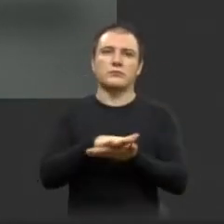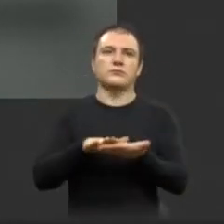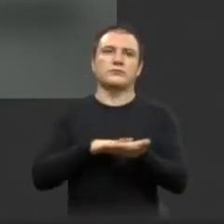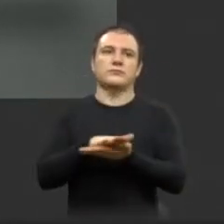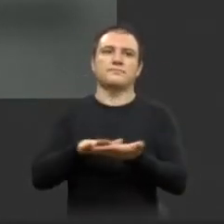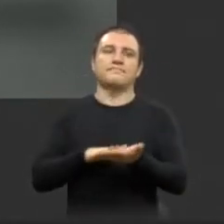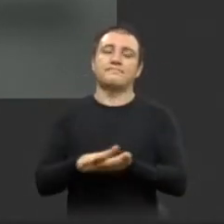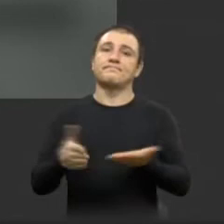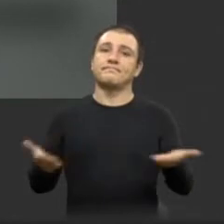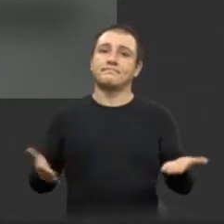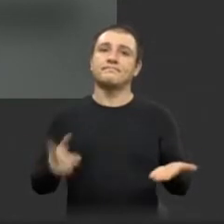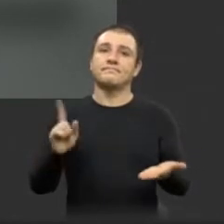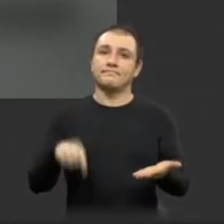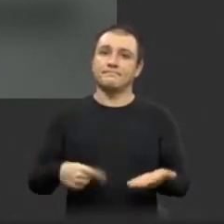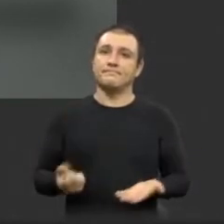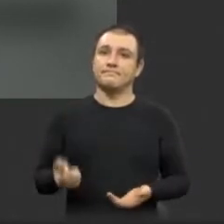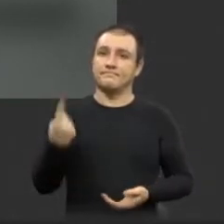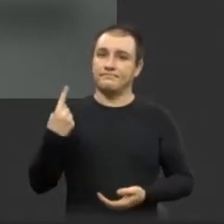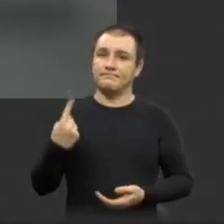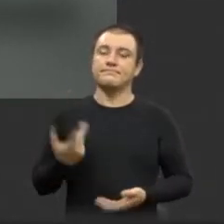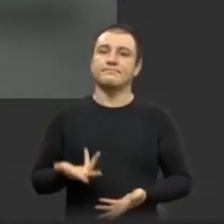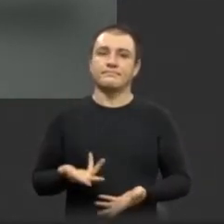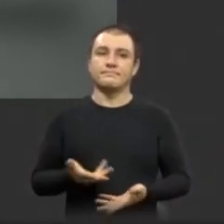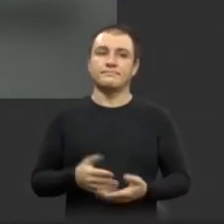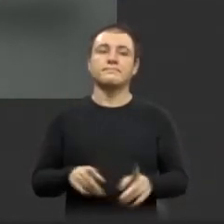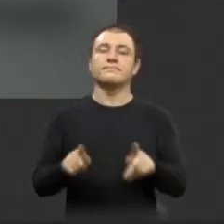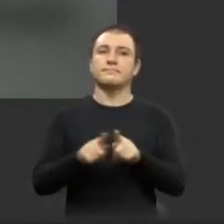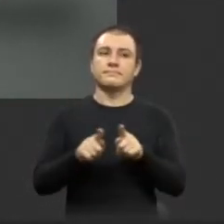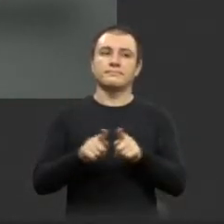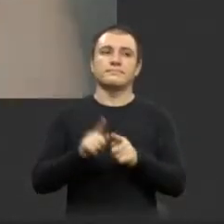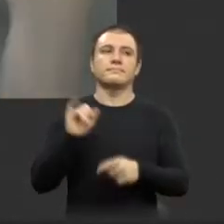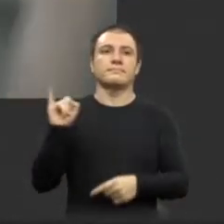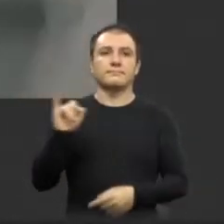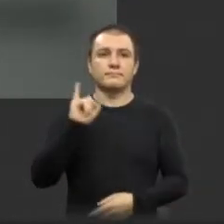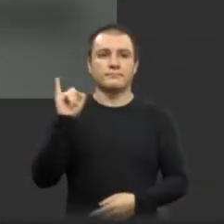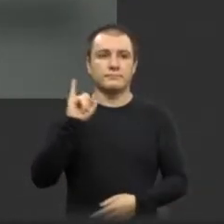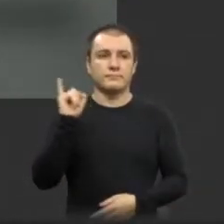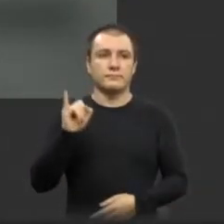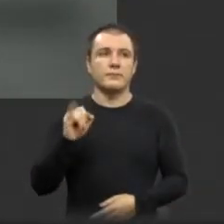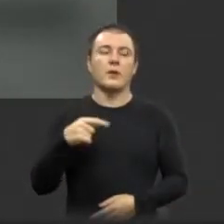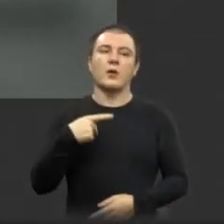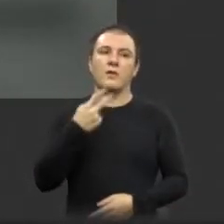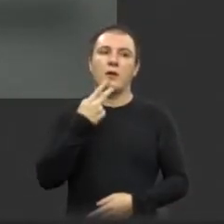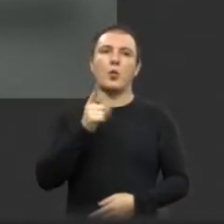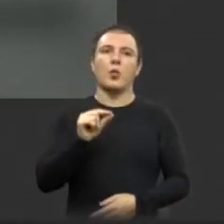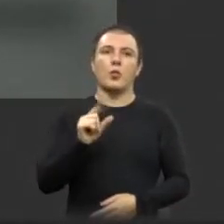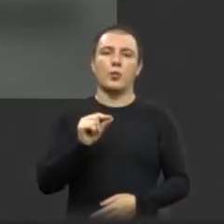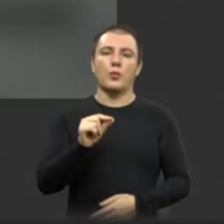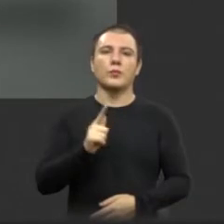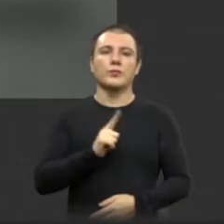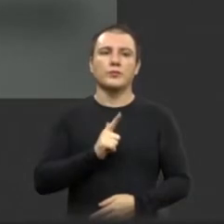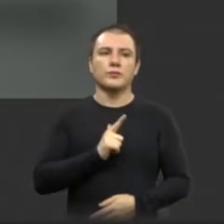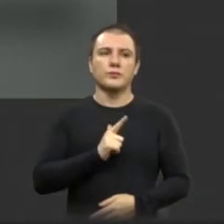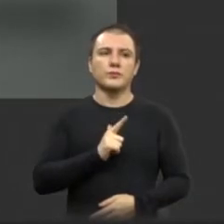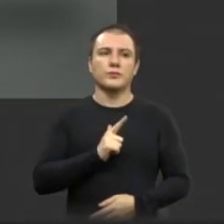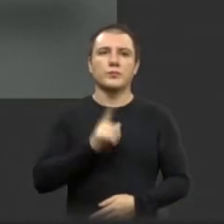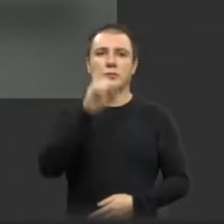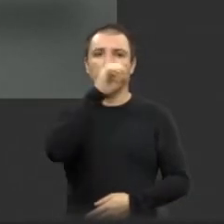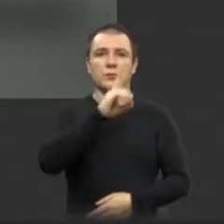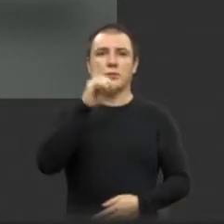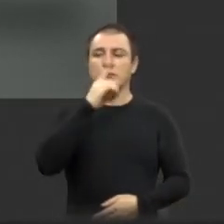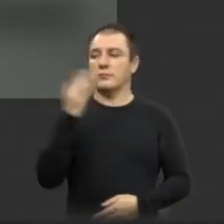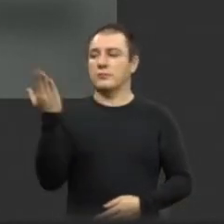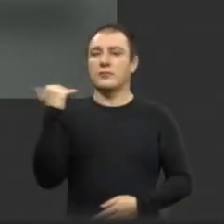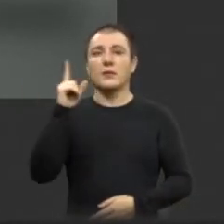e isso é um absurdo não menos importante não podemos deixar de mencionar o último